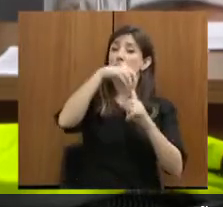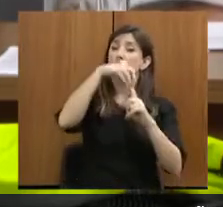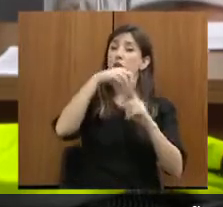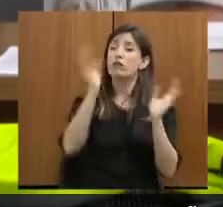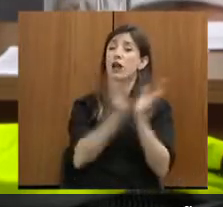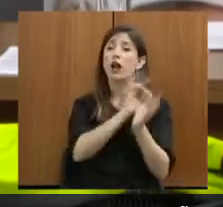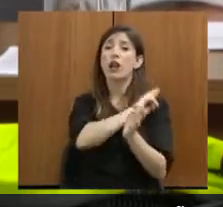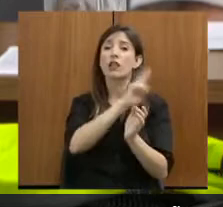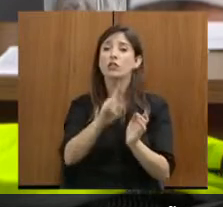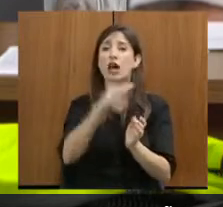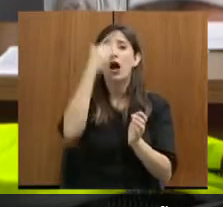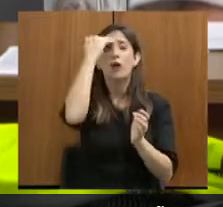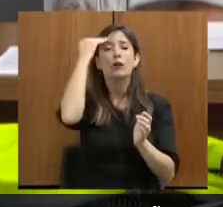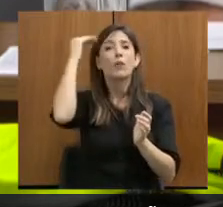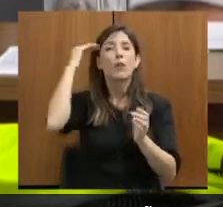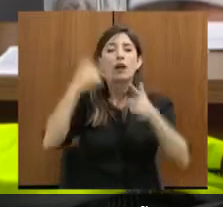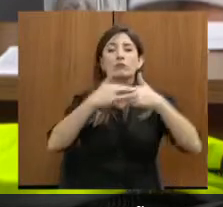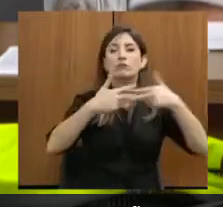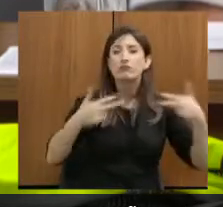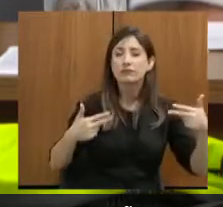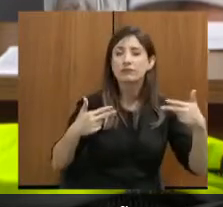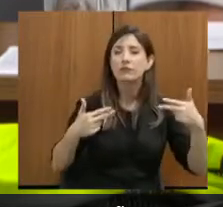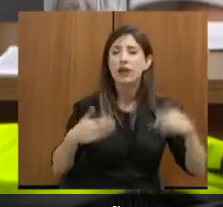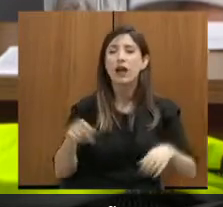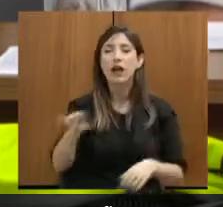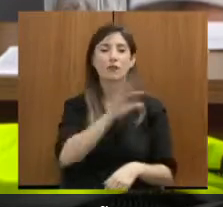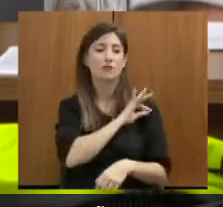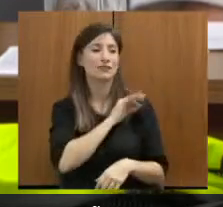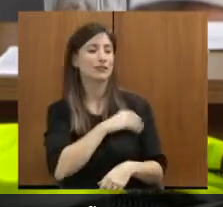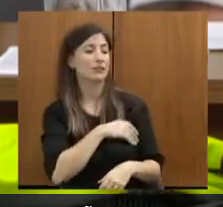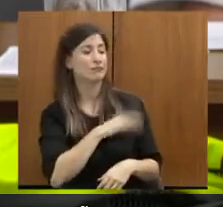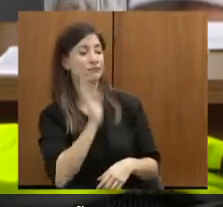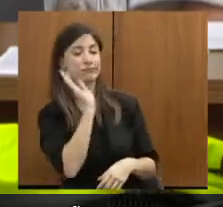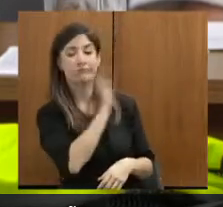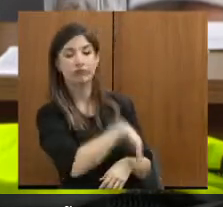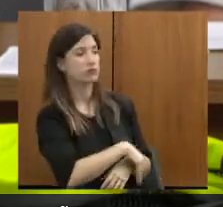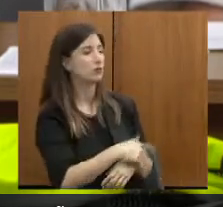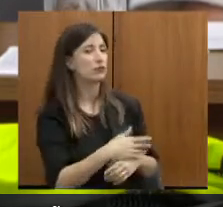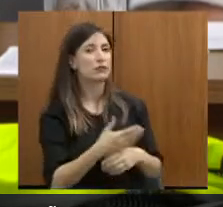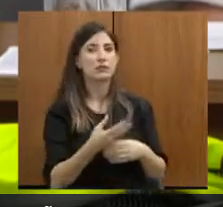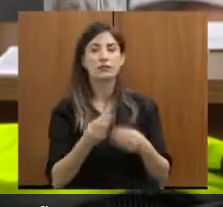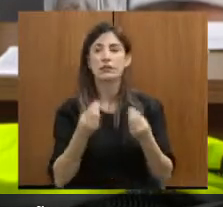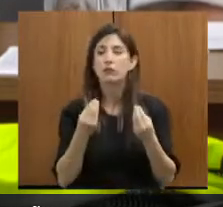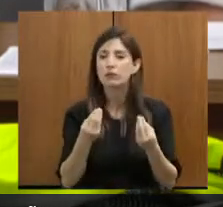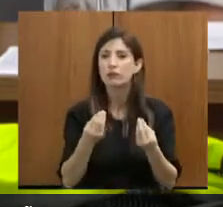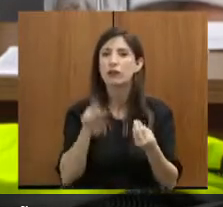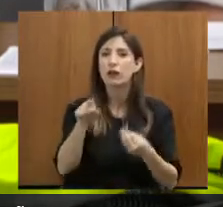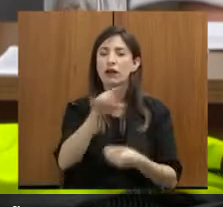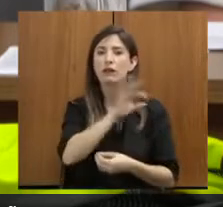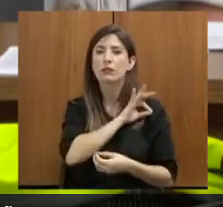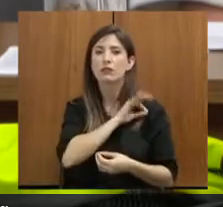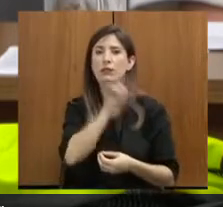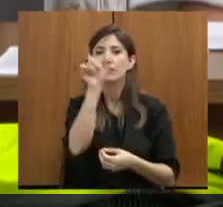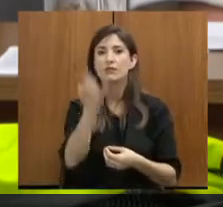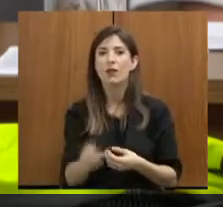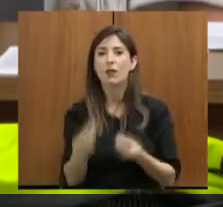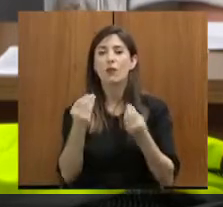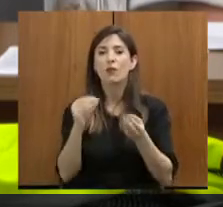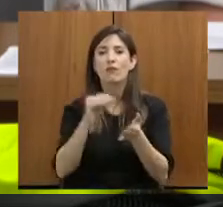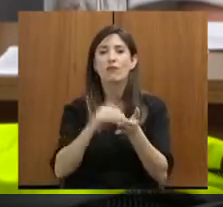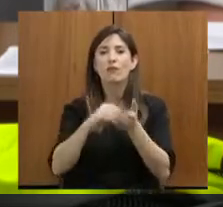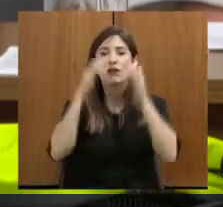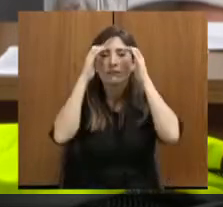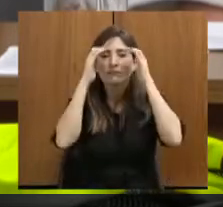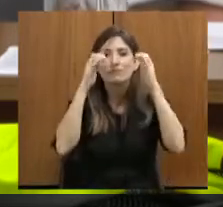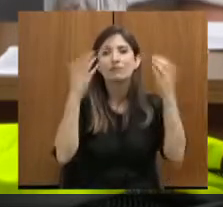poder público né de Segurança Pública que foi policial bom então por que não termos né